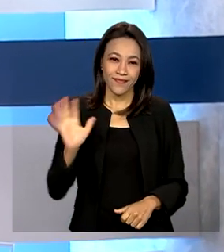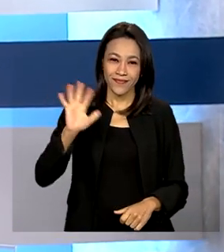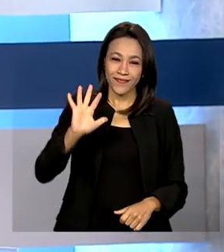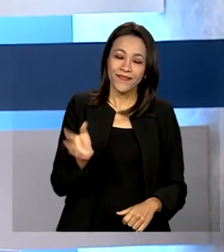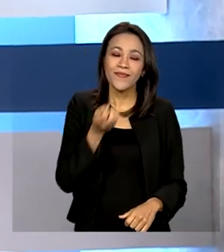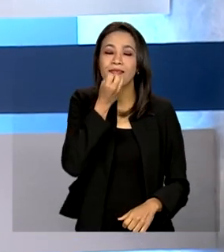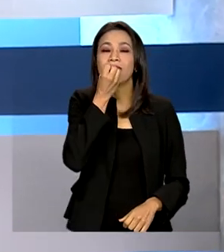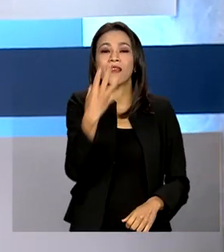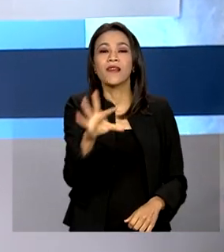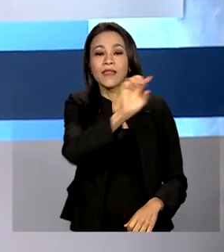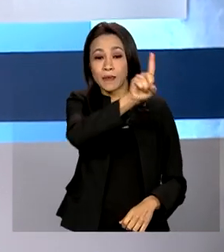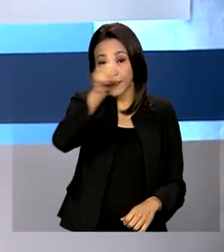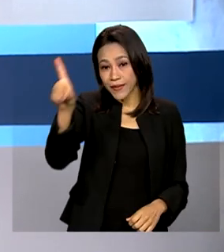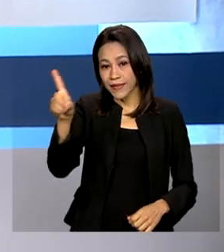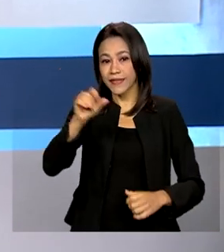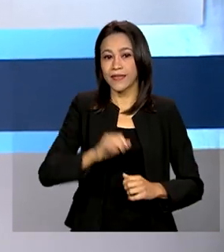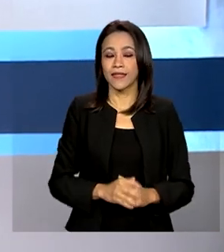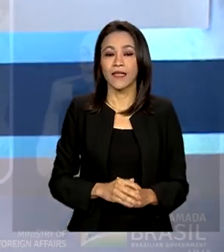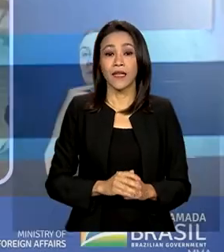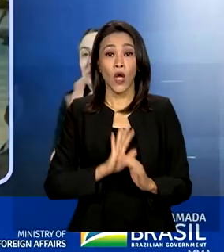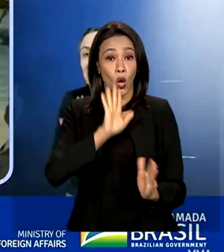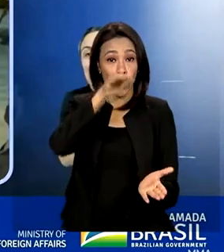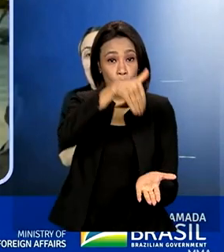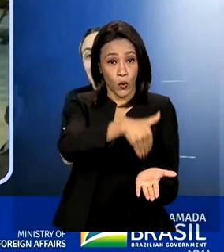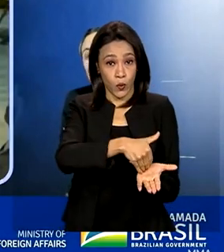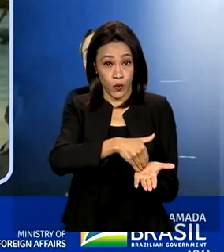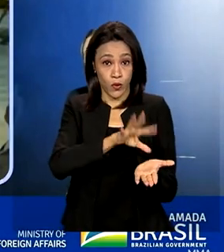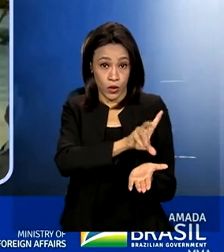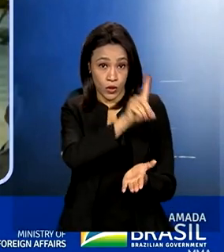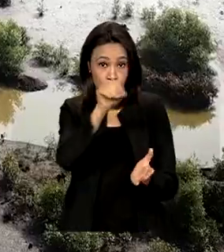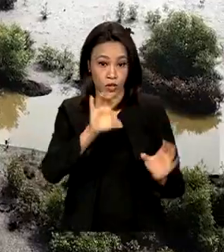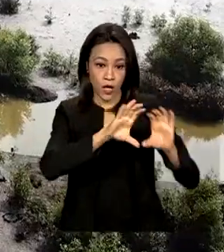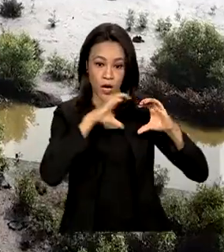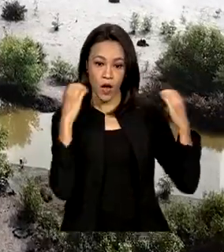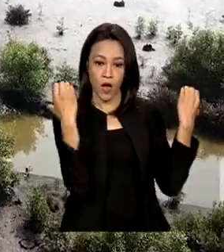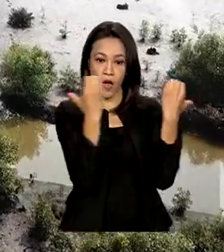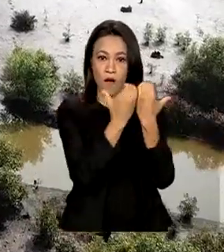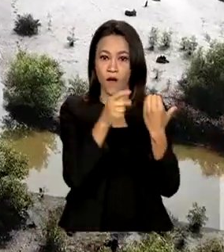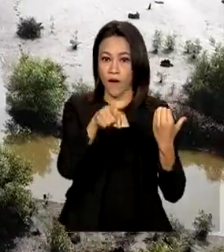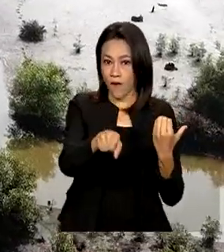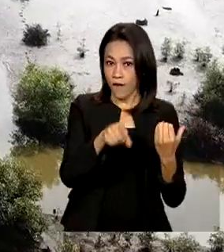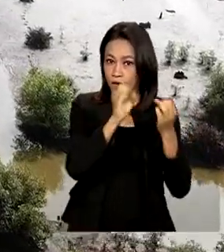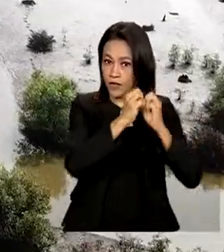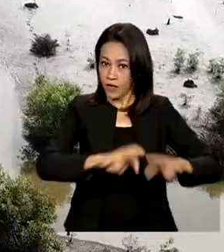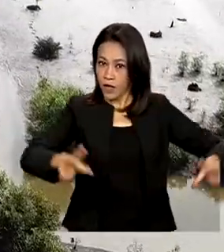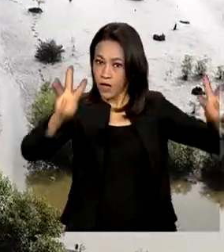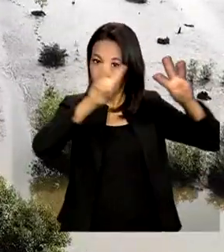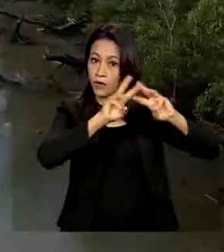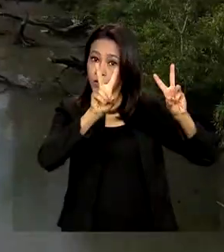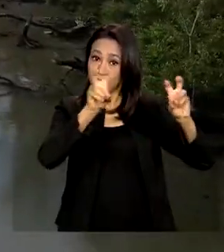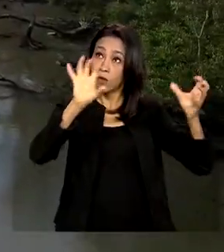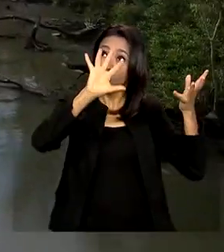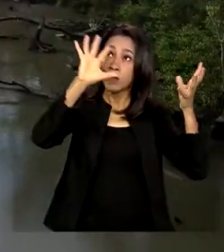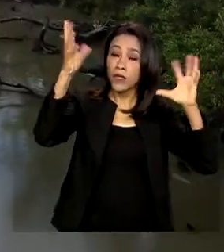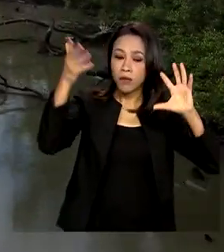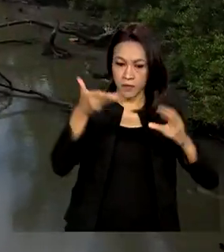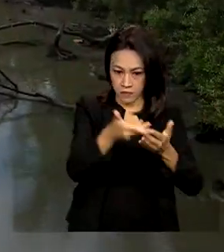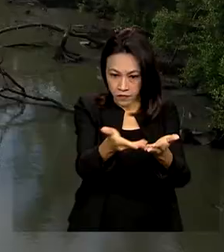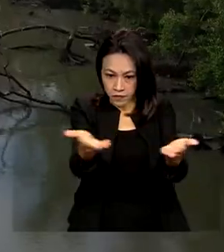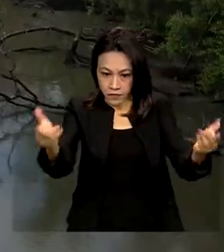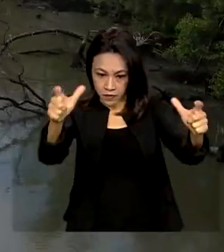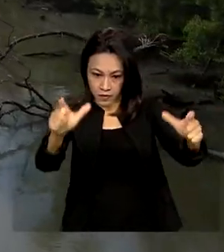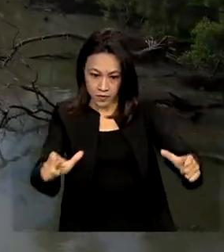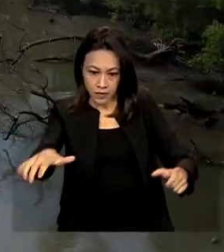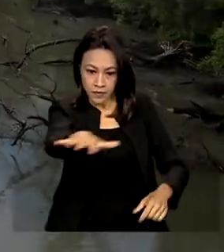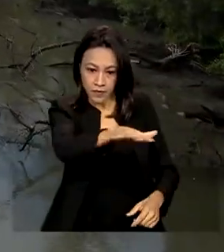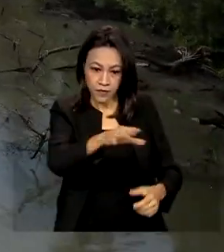Olá, bom dia para você. No último dia da conferência da ONU sobre o clima, Brasil anuncia que o mangue vai receber